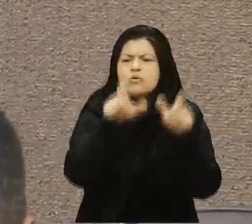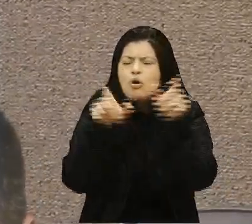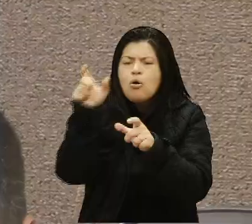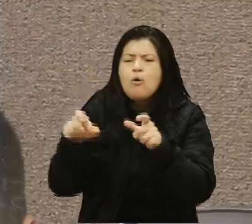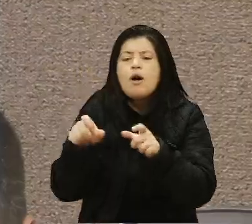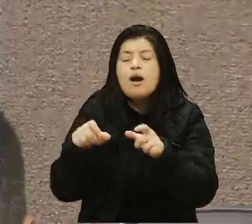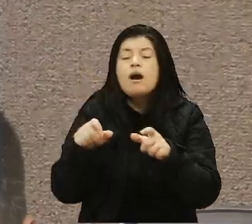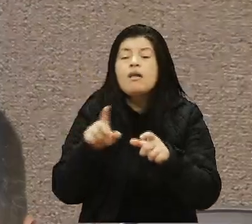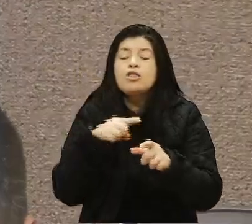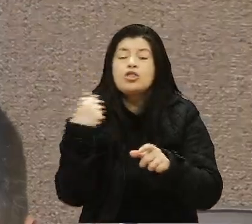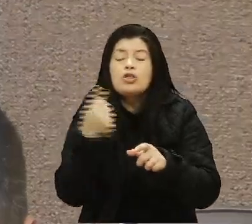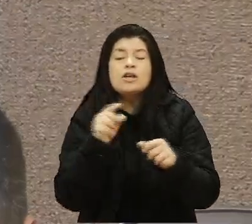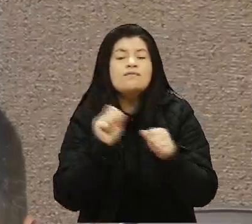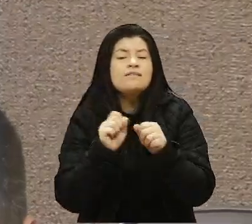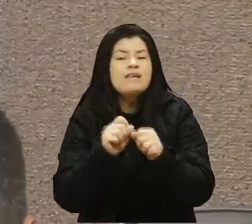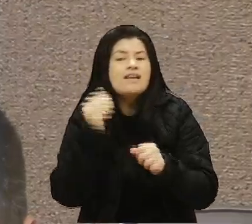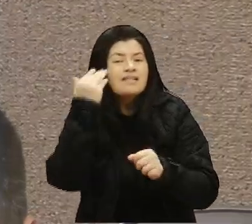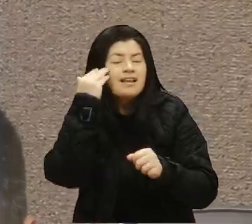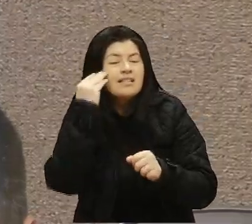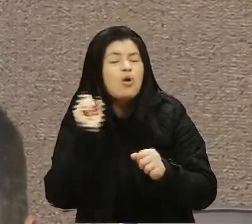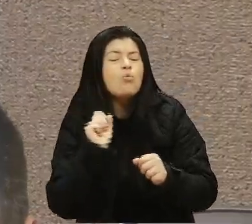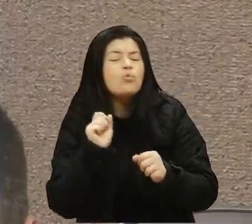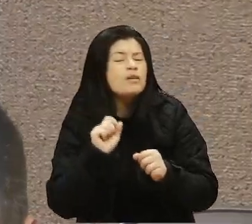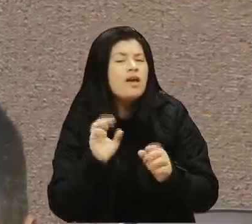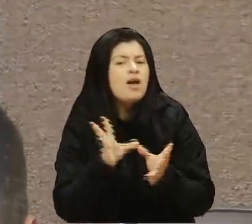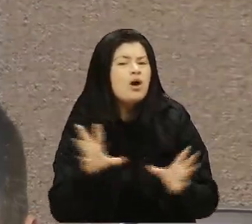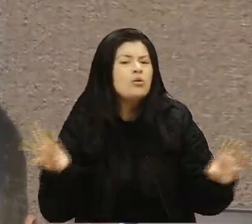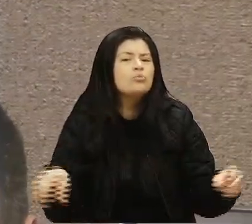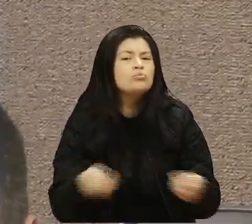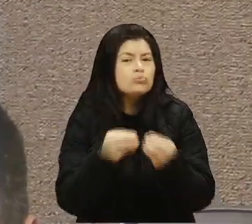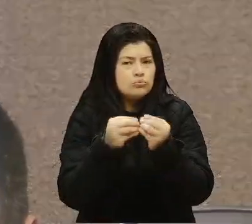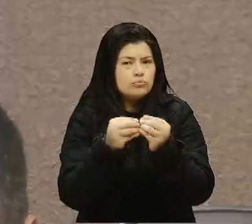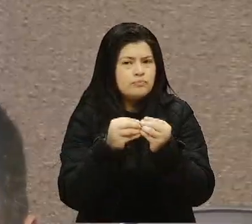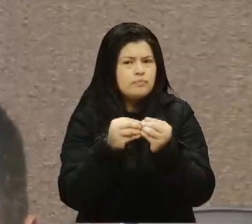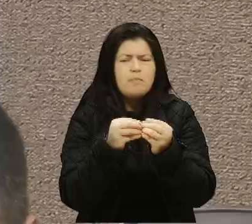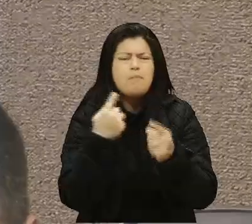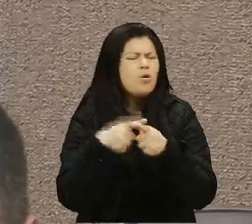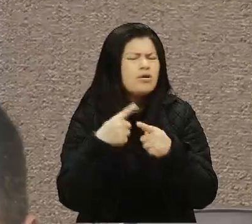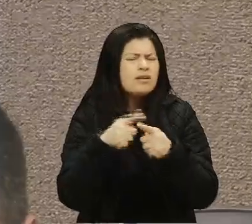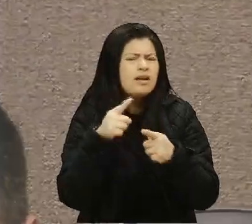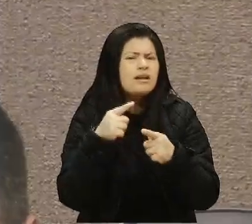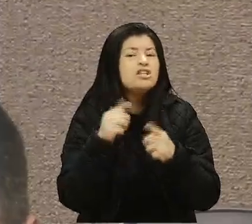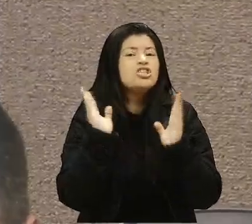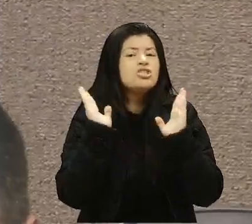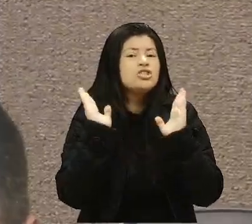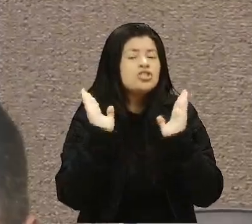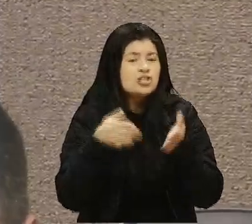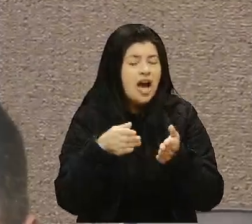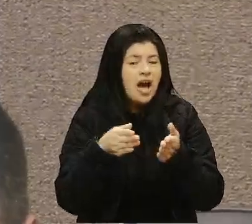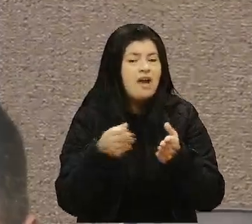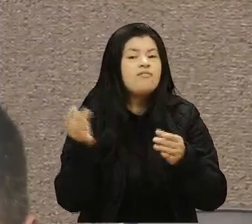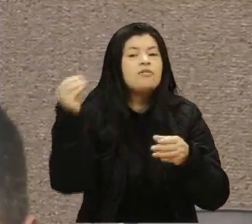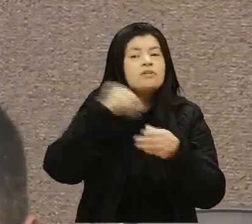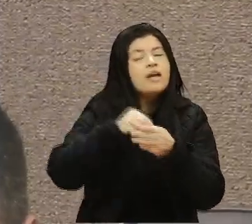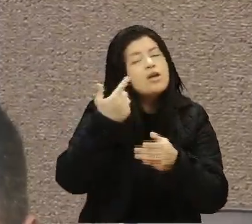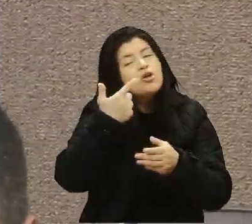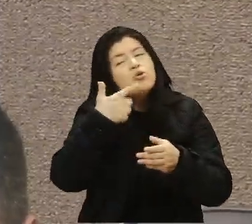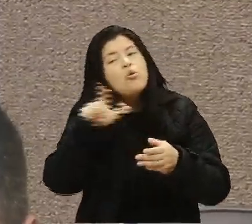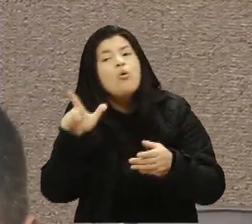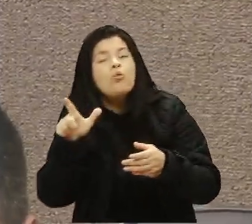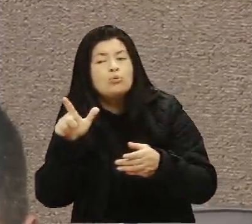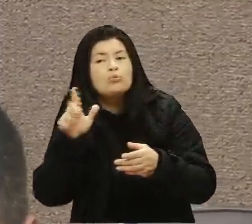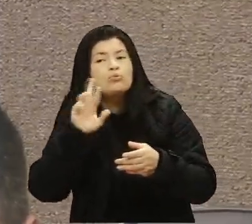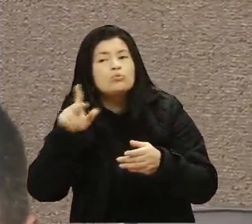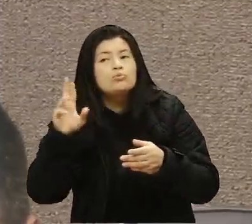possa efetivamente entender e tirar alguma conclusão. E por que eu estou dizendo isso? Eu já votei contra a admissibilidade em outras situações